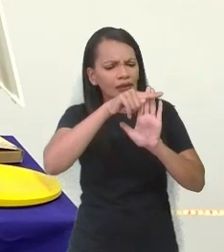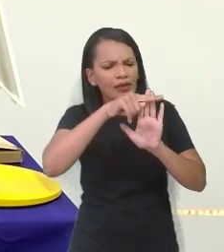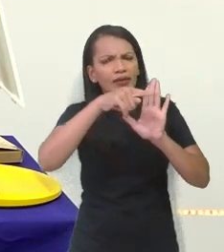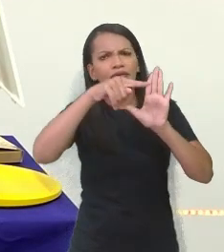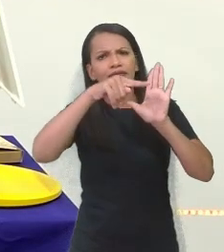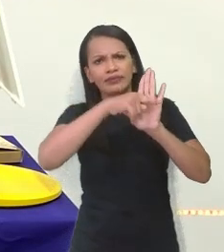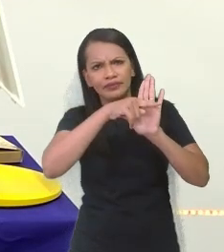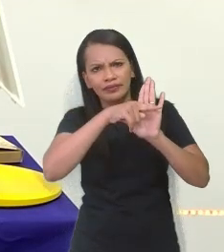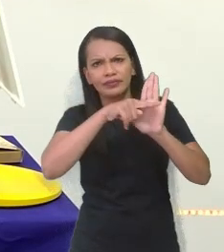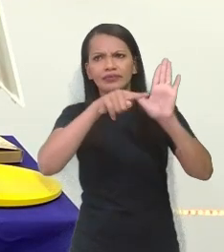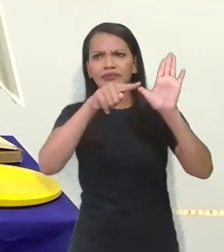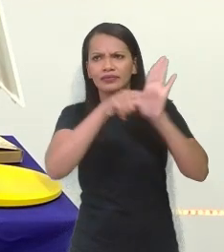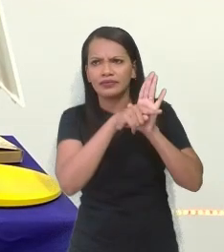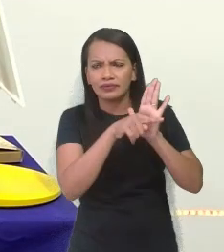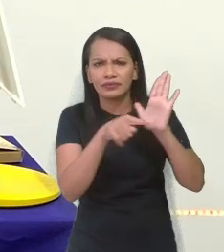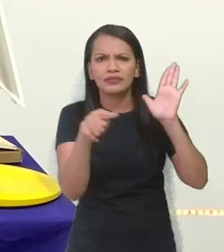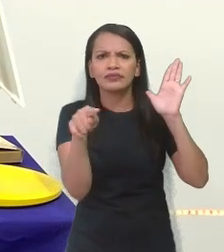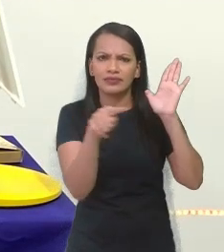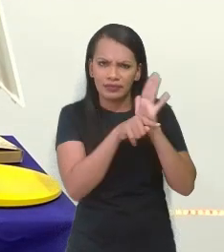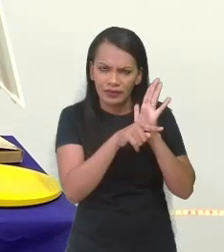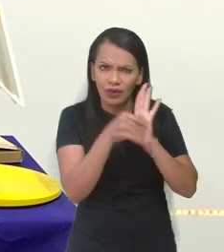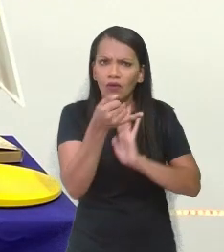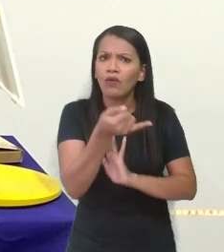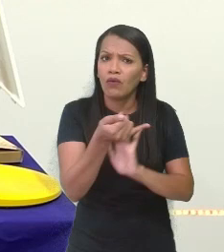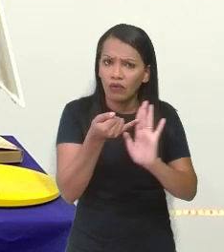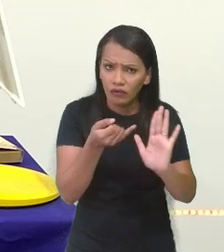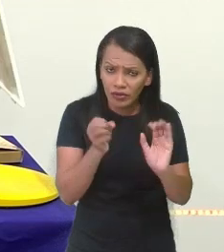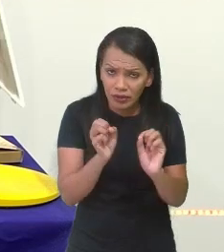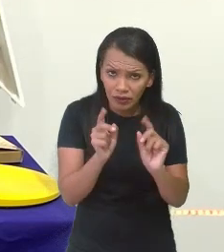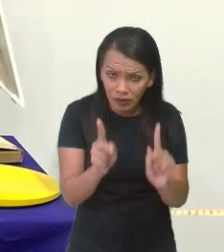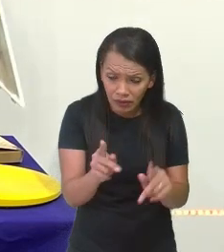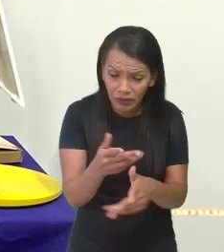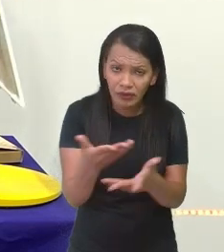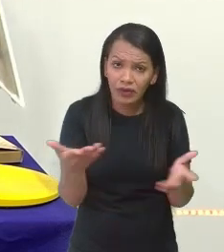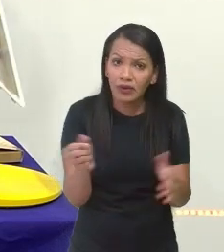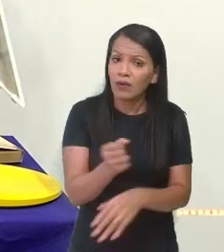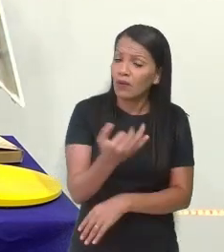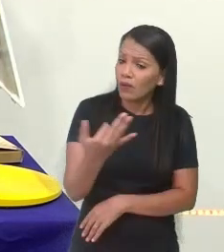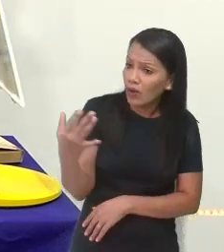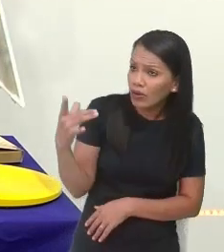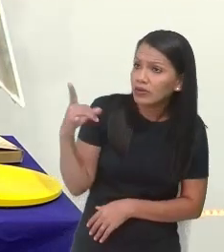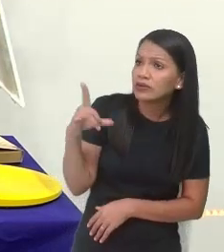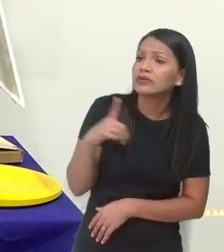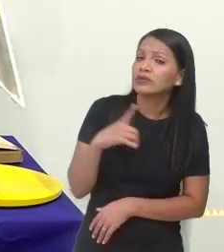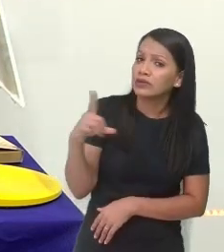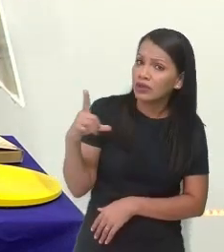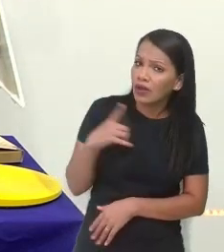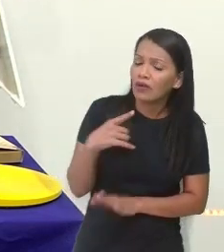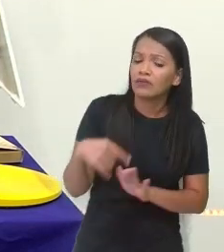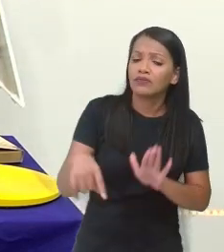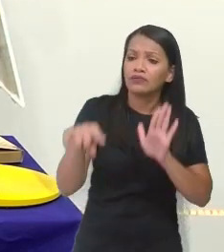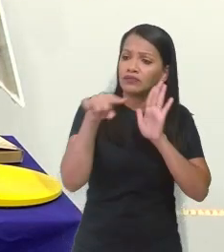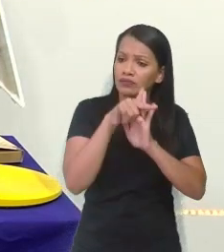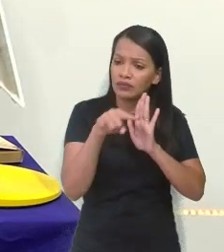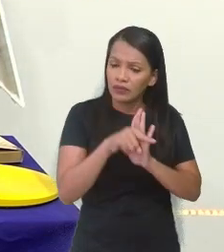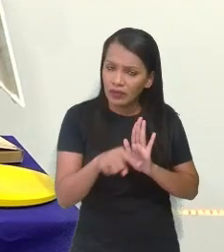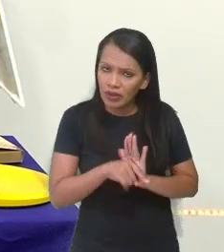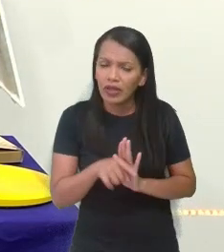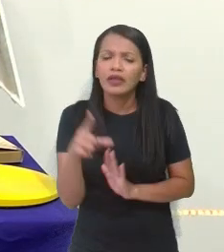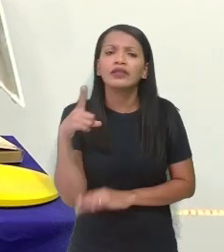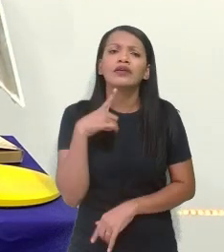cada linha dessa é um verso. E quando eu tenho aí nessa cestilha, eu tenho